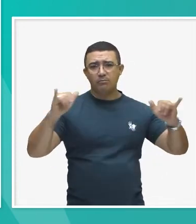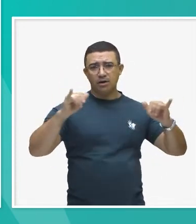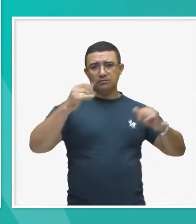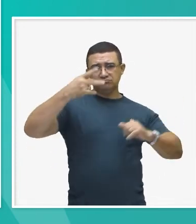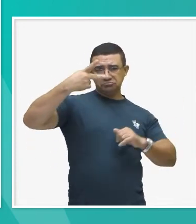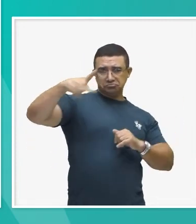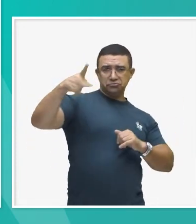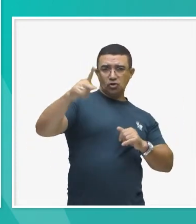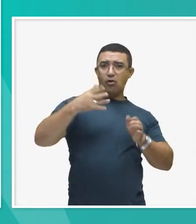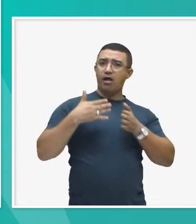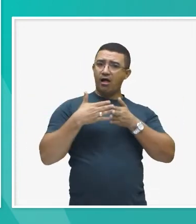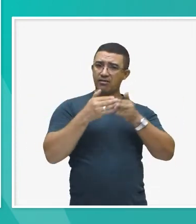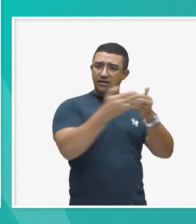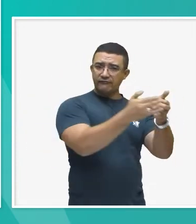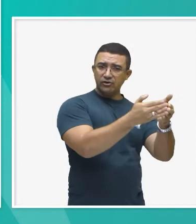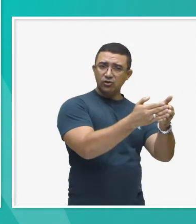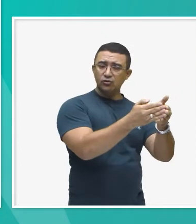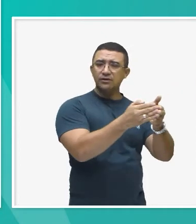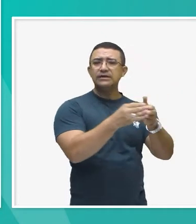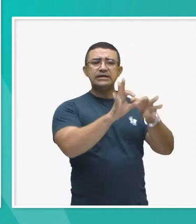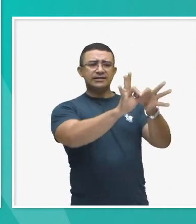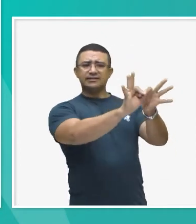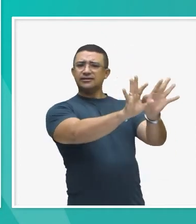Vitória. É importante